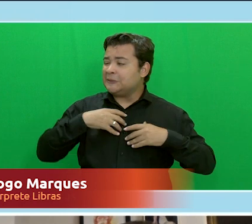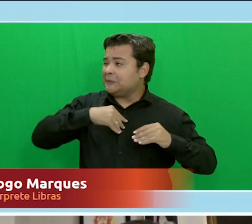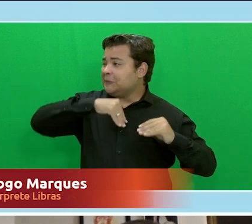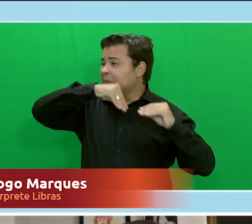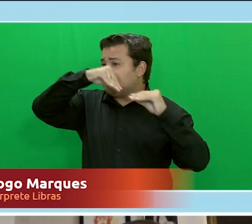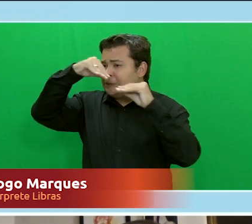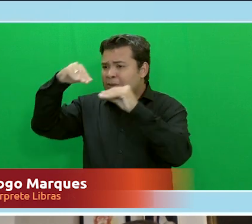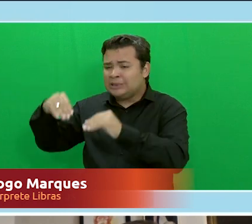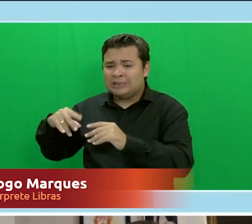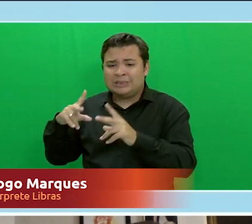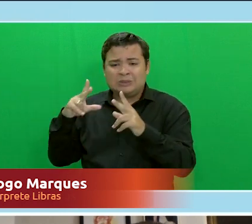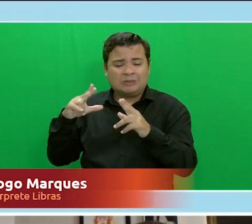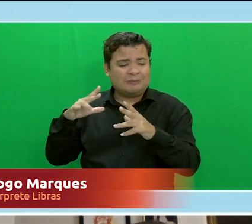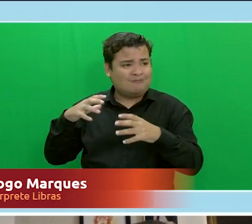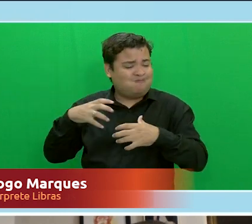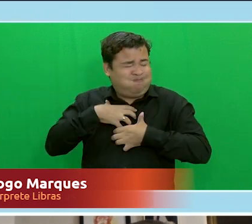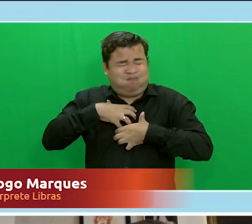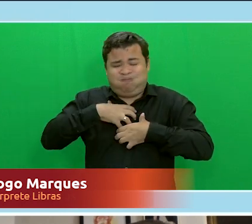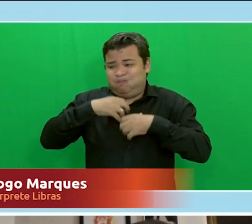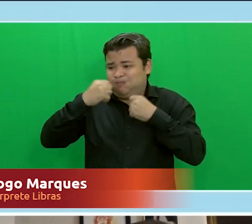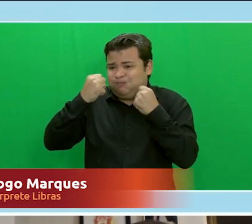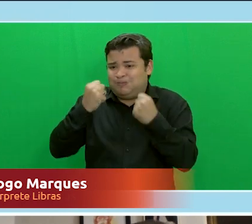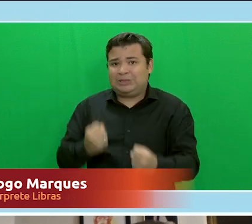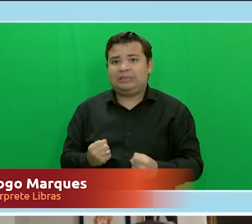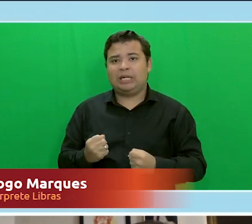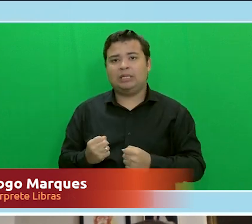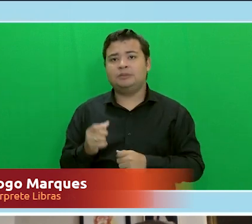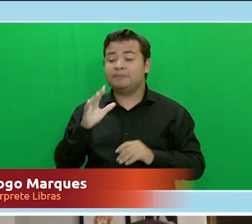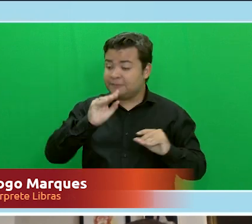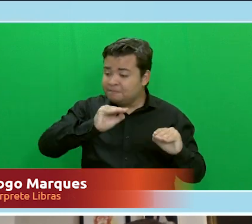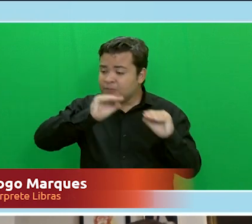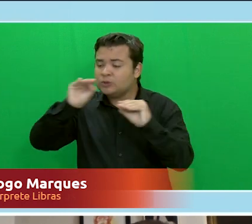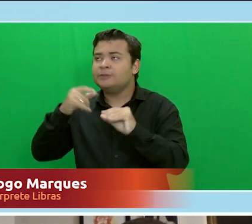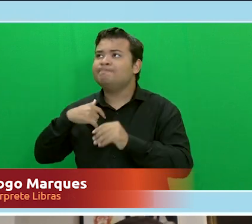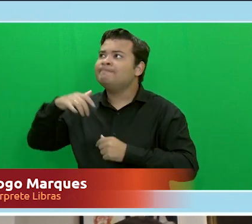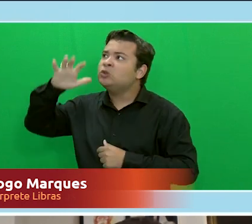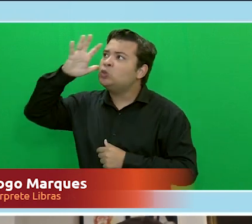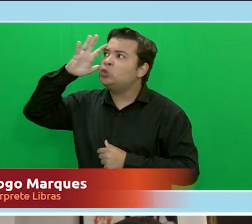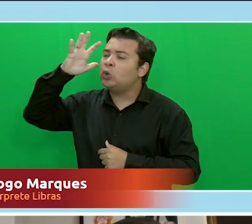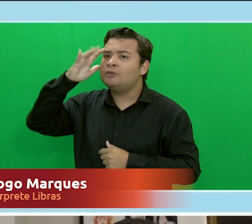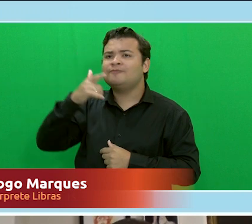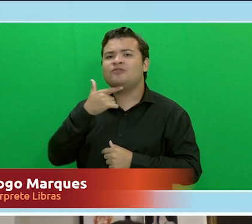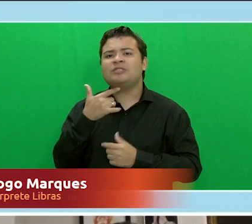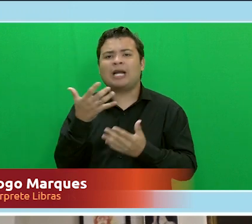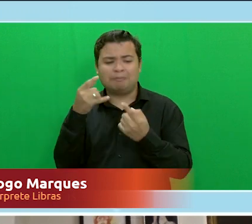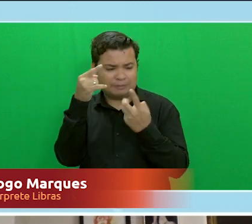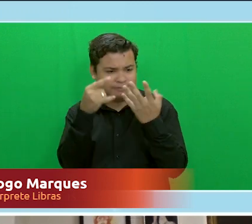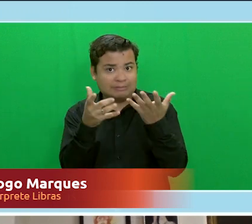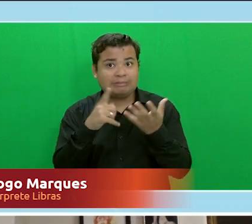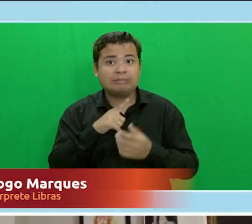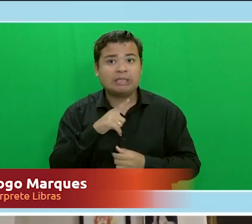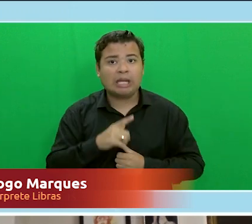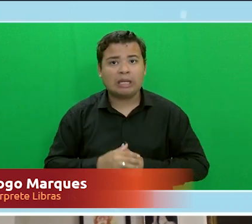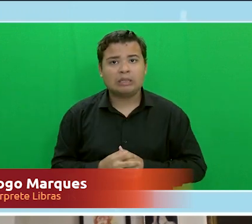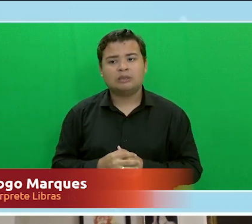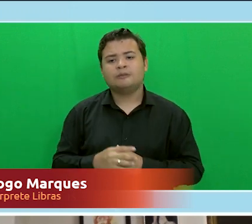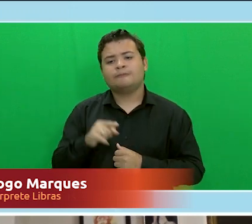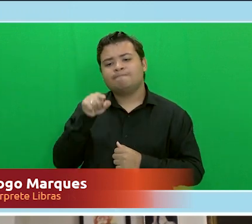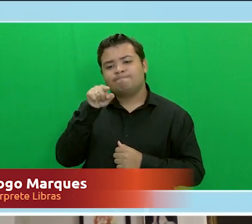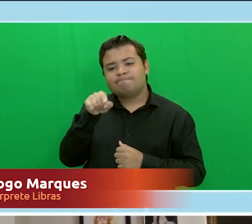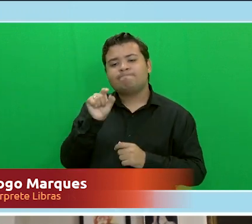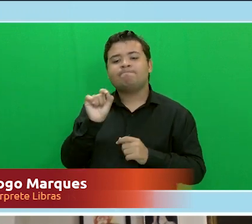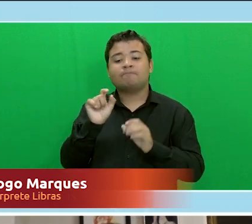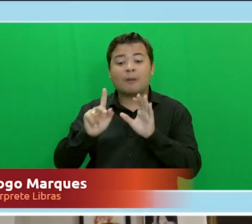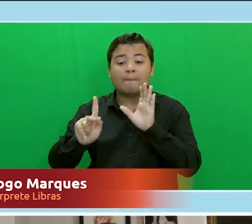muito violenta, mas ele traz na sua bagagem sonhos, vontades, desejos. Isso tudo faz parte de